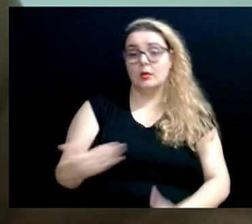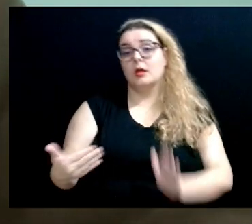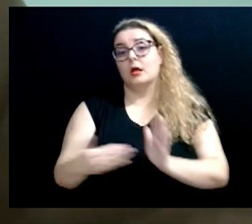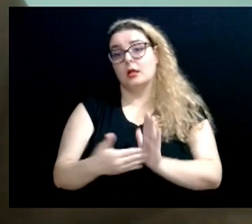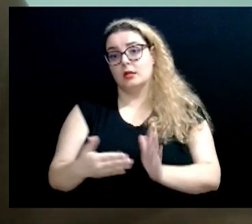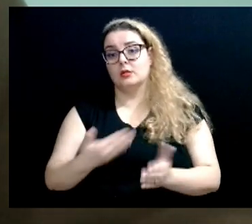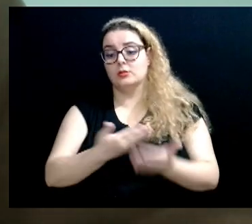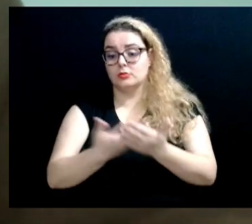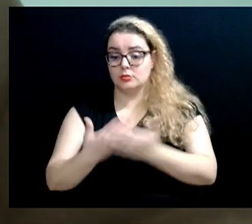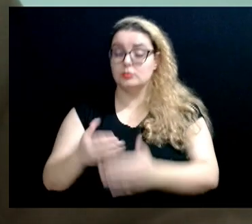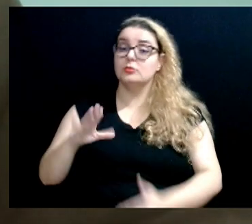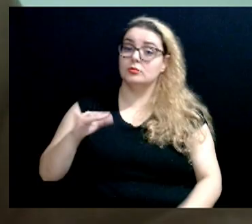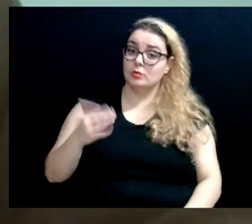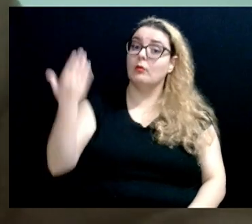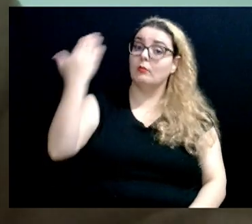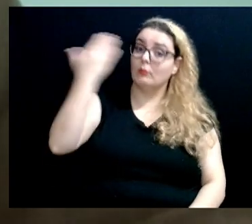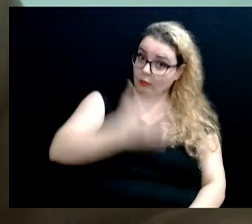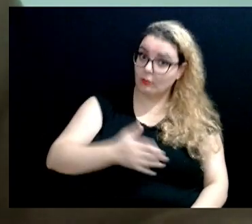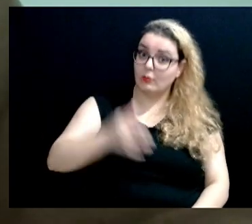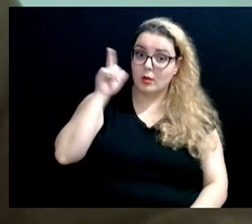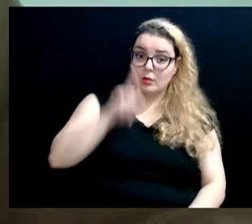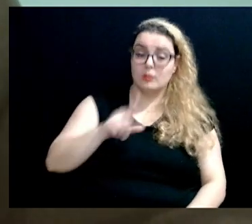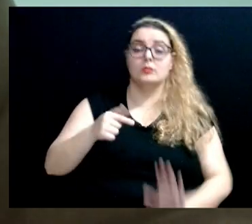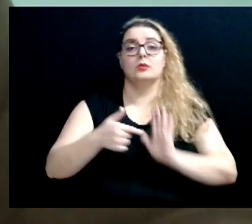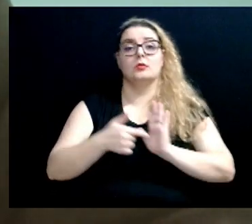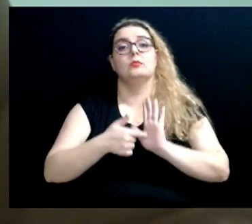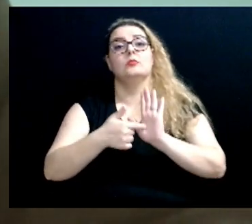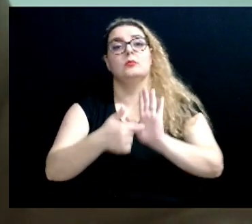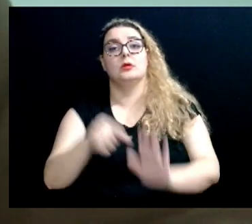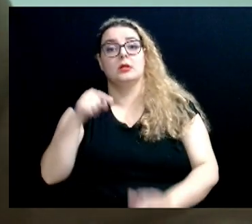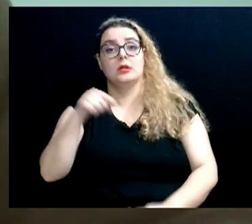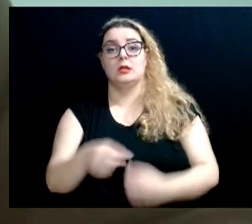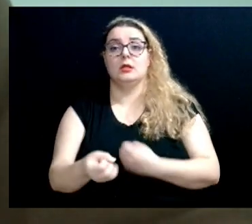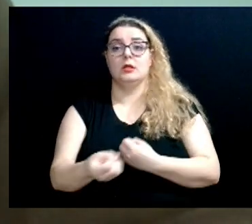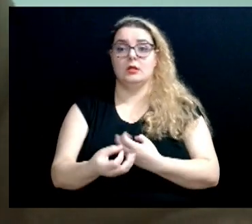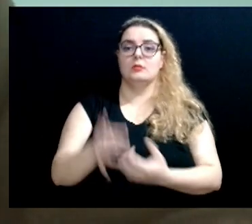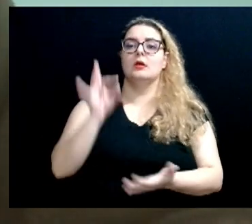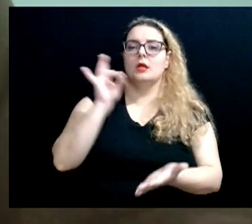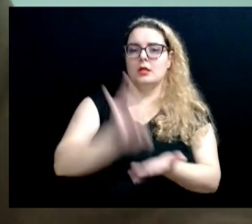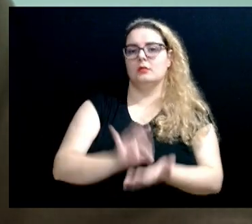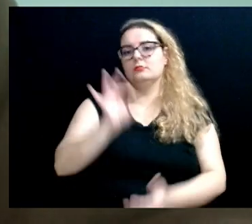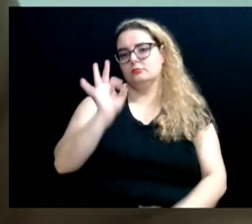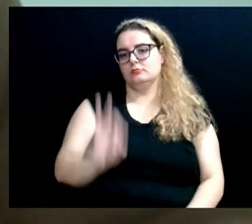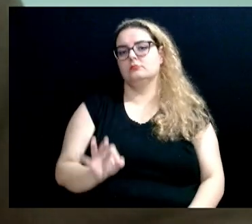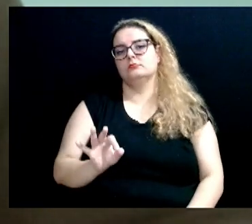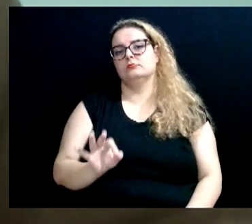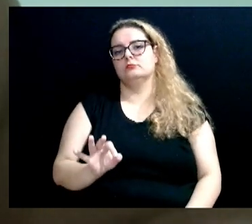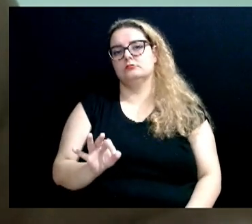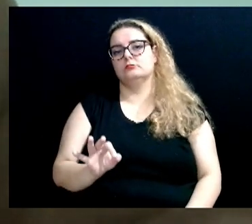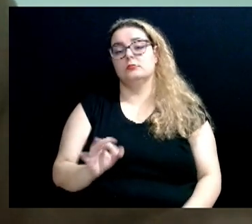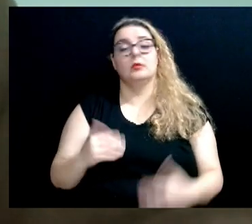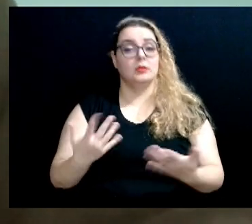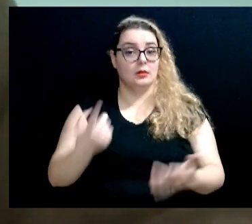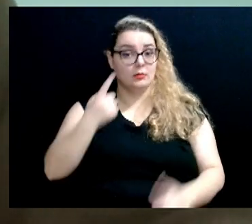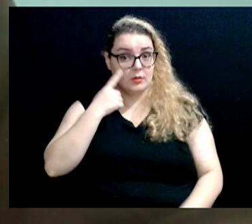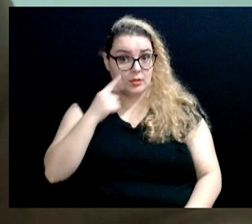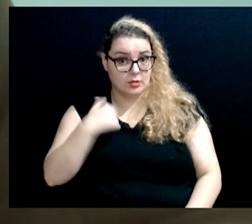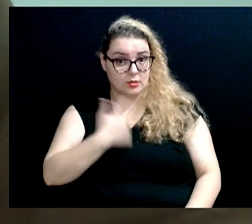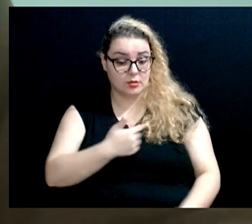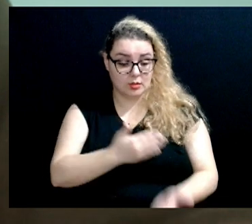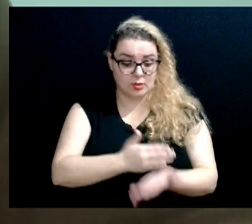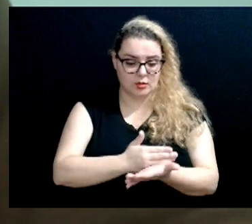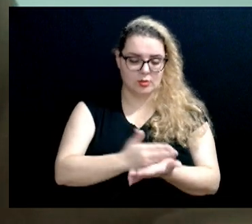científicos consigam demonstrar que aquela informação é exatamente a mesma. Então, veja, nós estamos começando a trabalhar